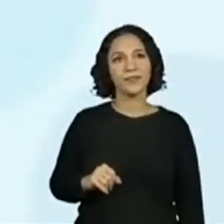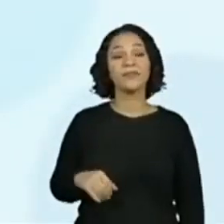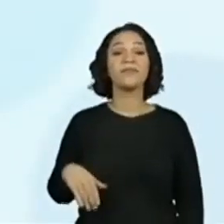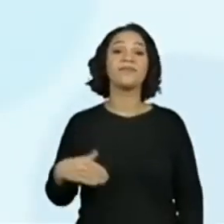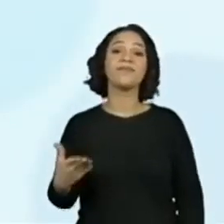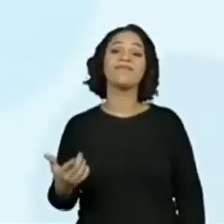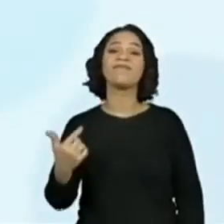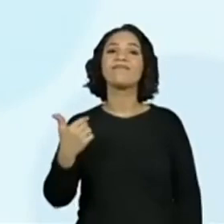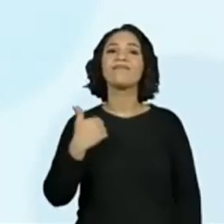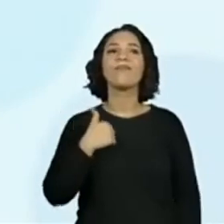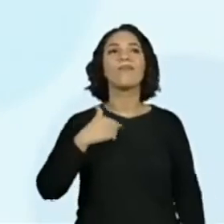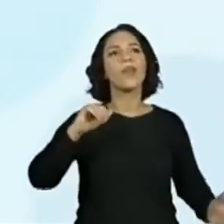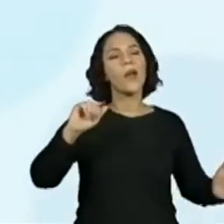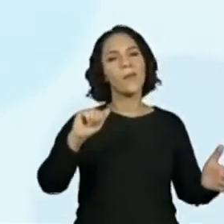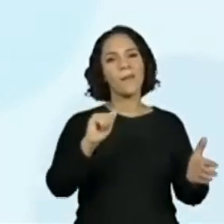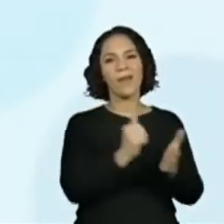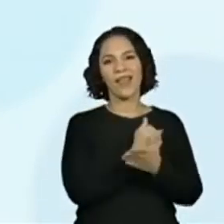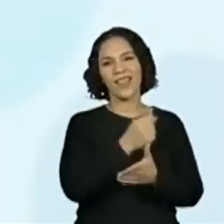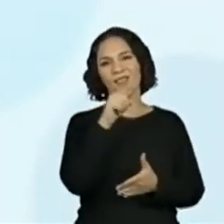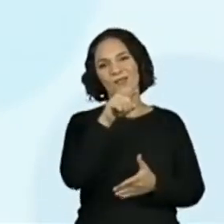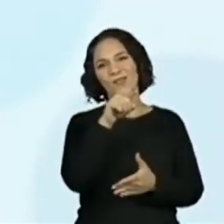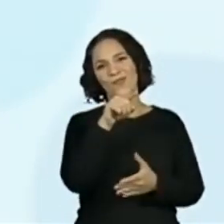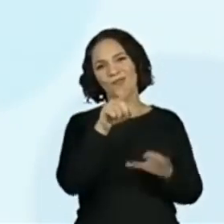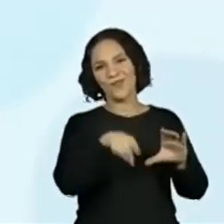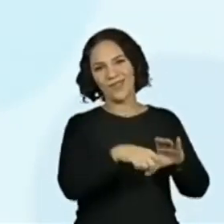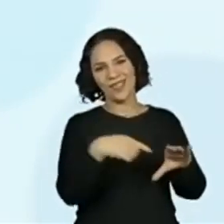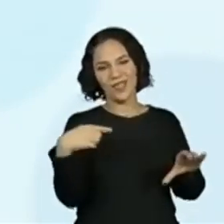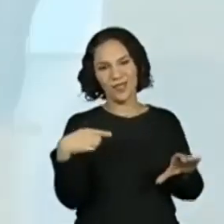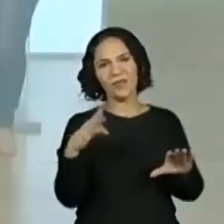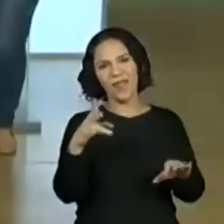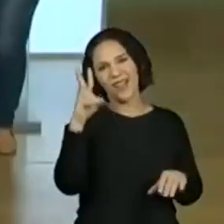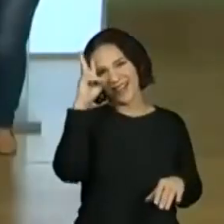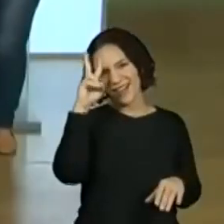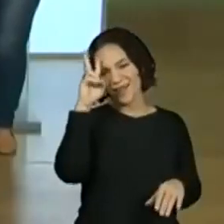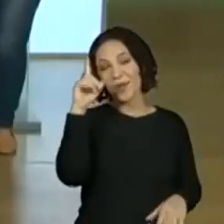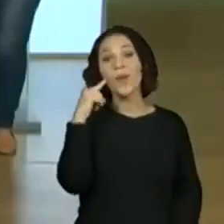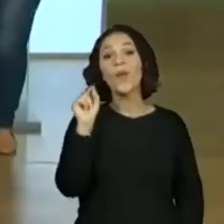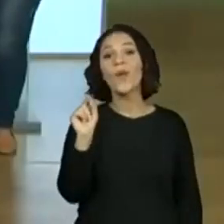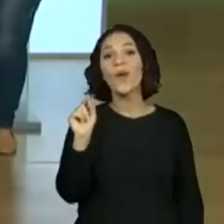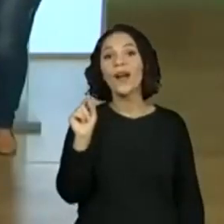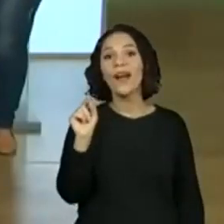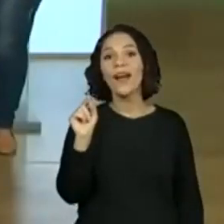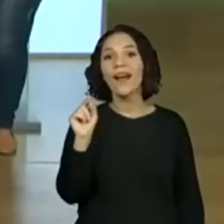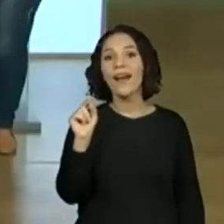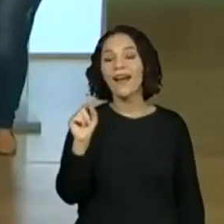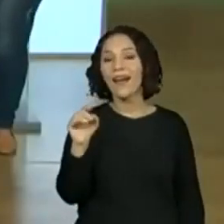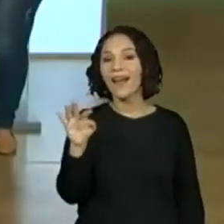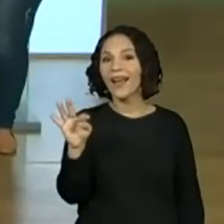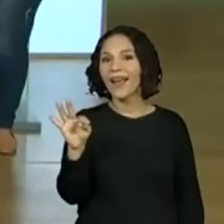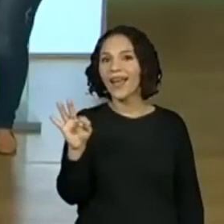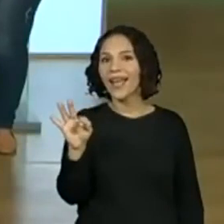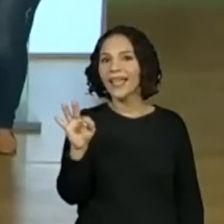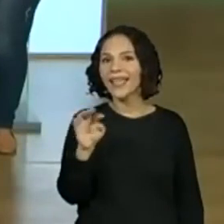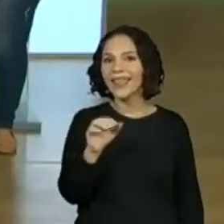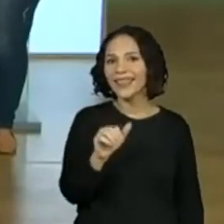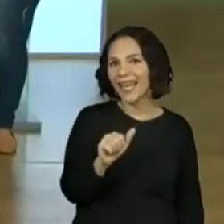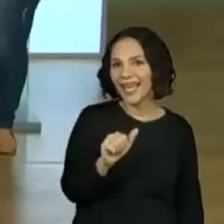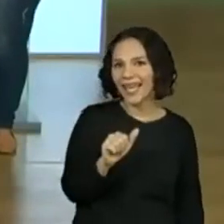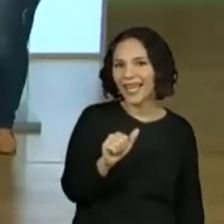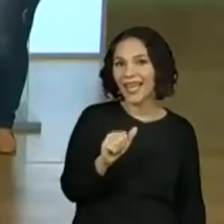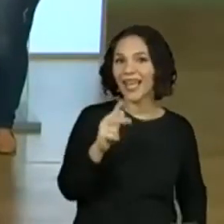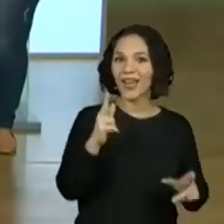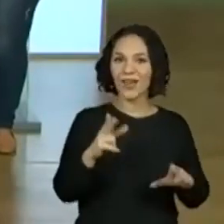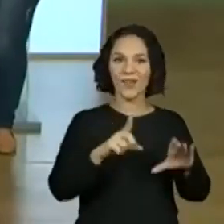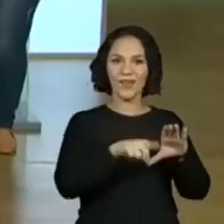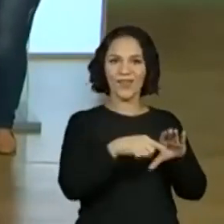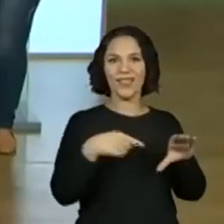Professora, eu apaguei tatu, mas eu acho que eles lembram quais as duas primeiras eu escrevi. Feita. É o tá do